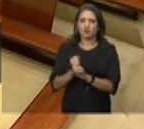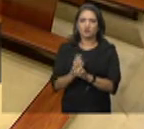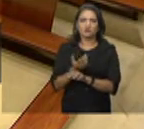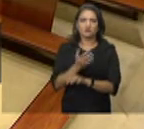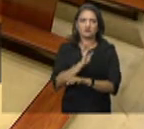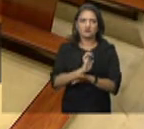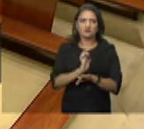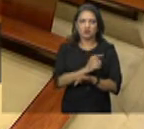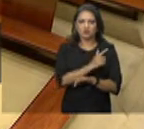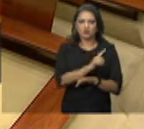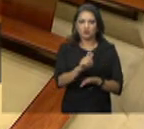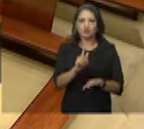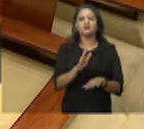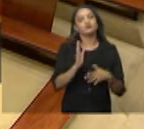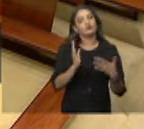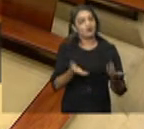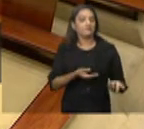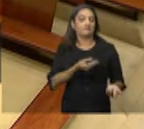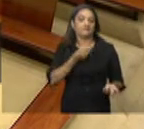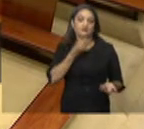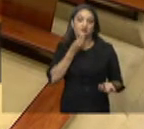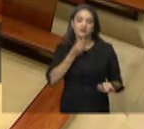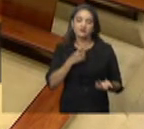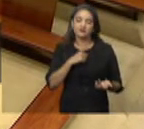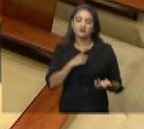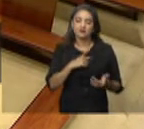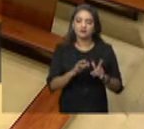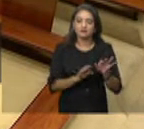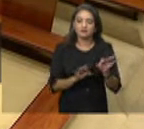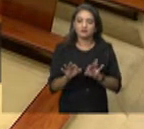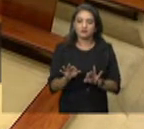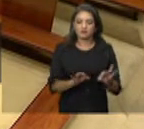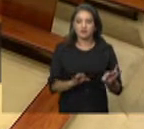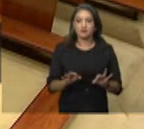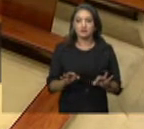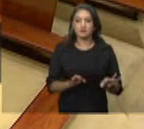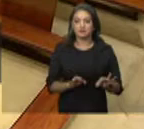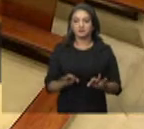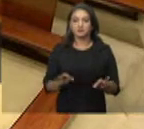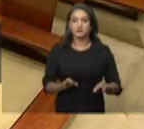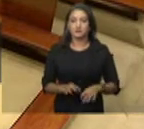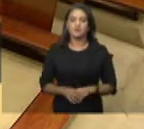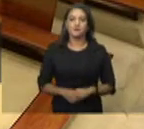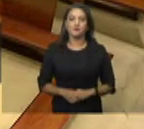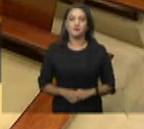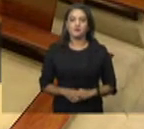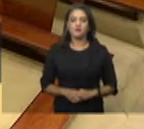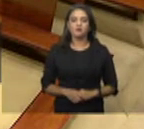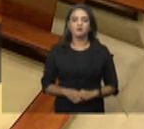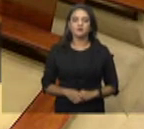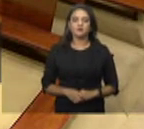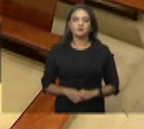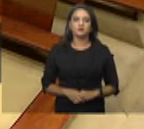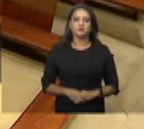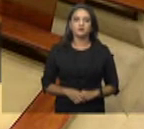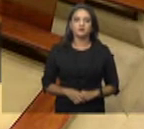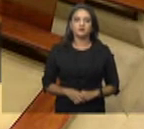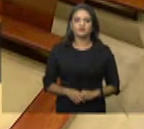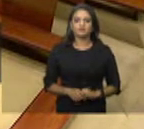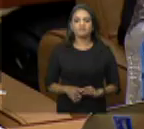tem já poderiam ter se habilitado a fazer a mesma coisa portanto Presidente